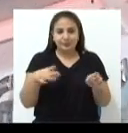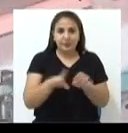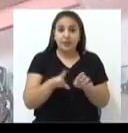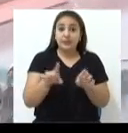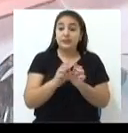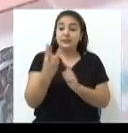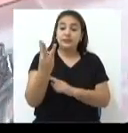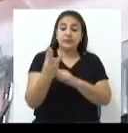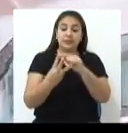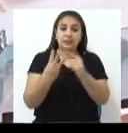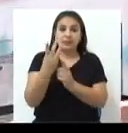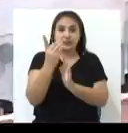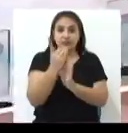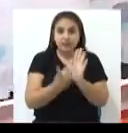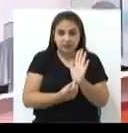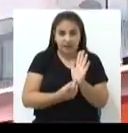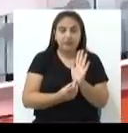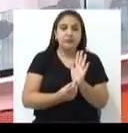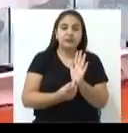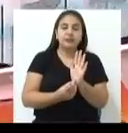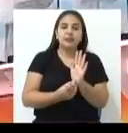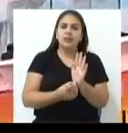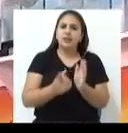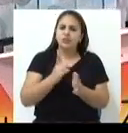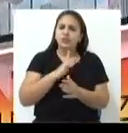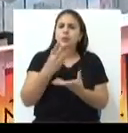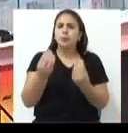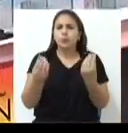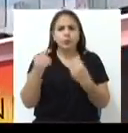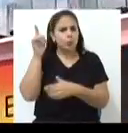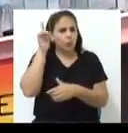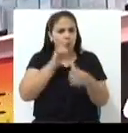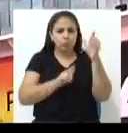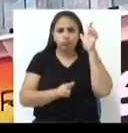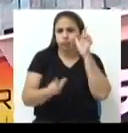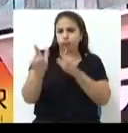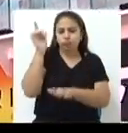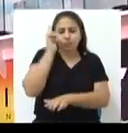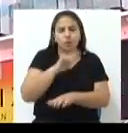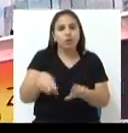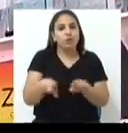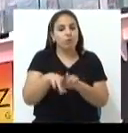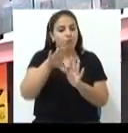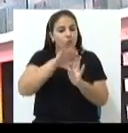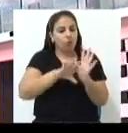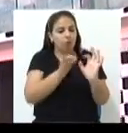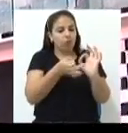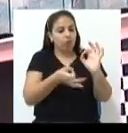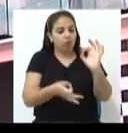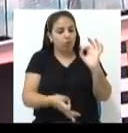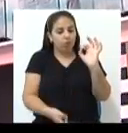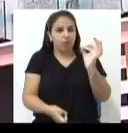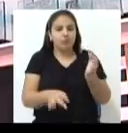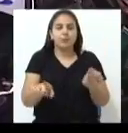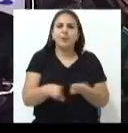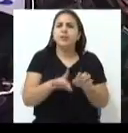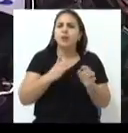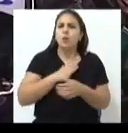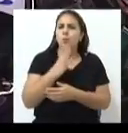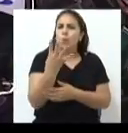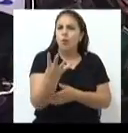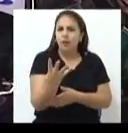3 décadas, o piloto acumulou muitas vitórias e um extenso currículo. Eu tenho 4